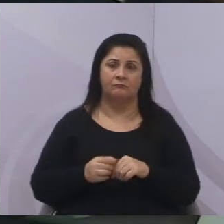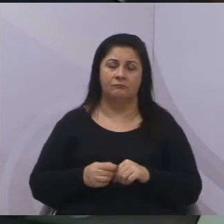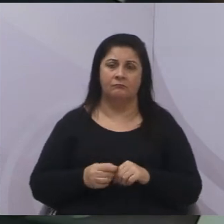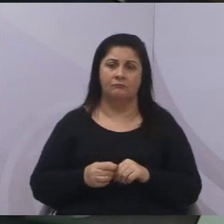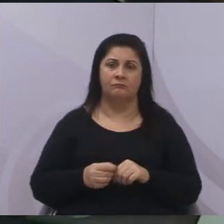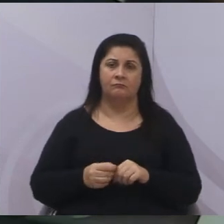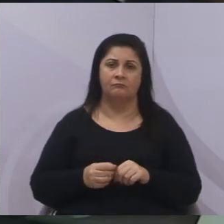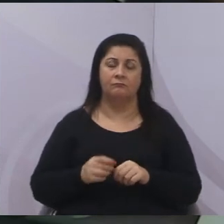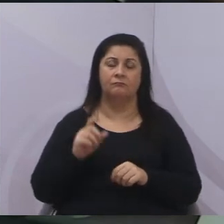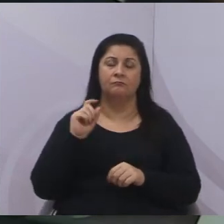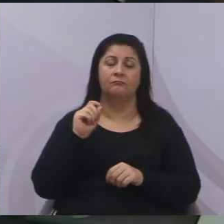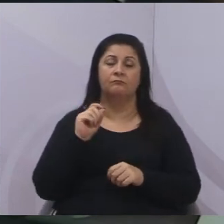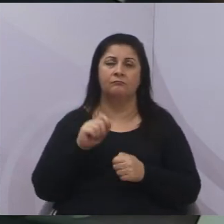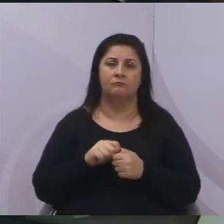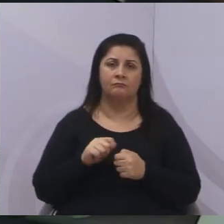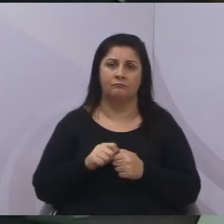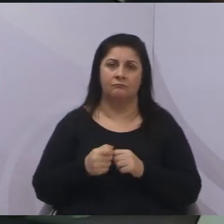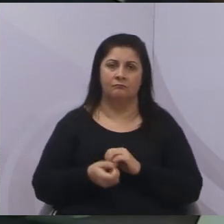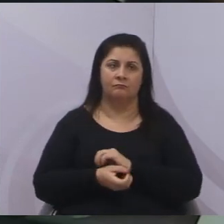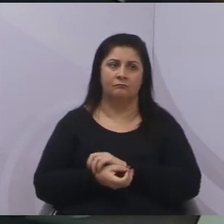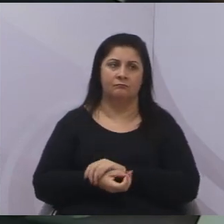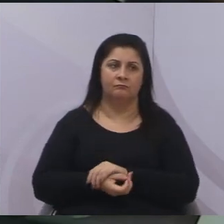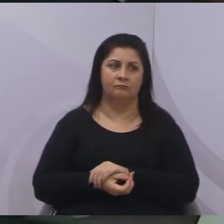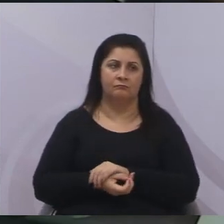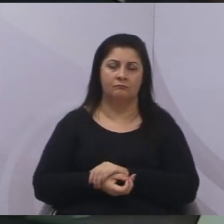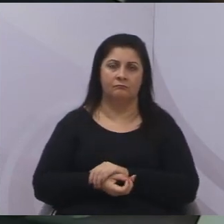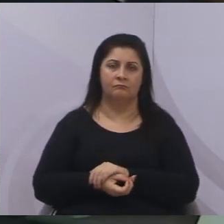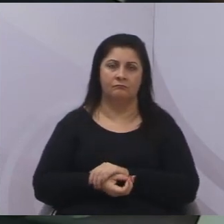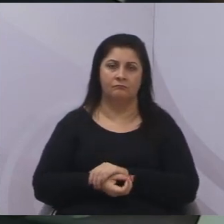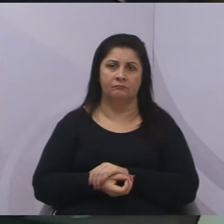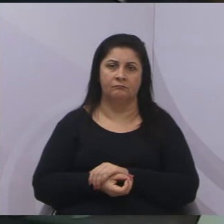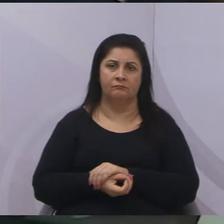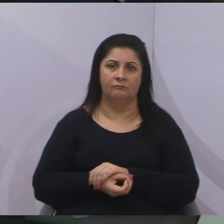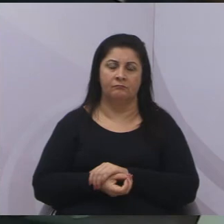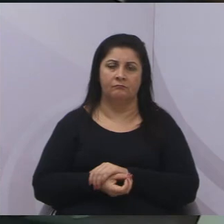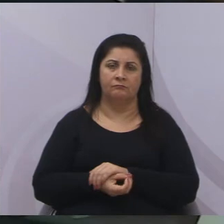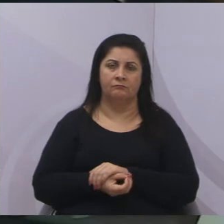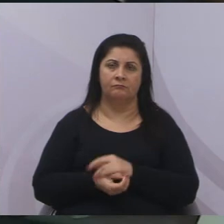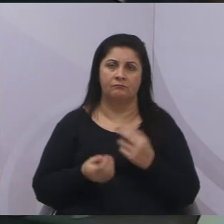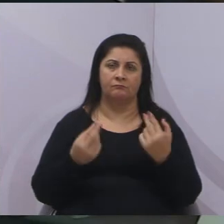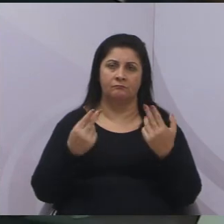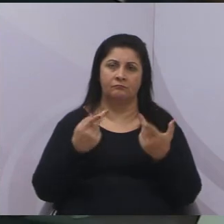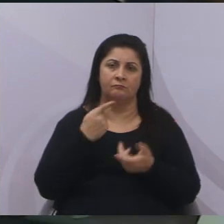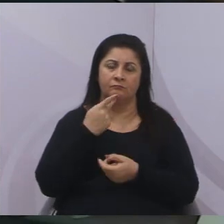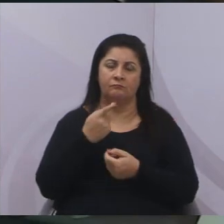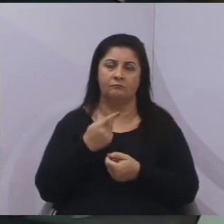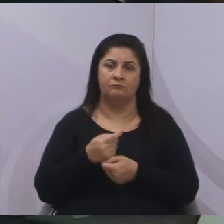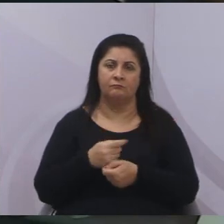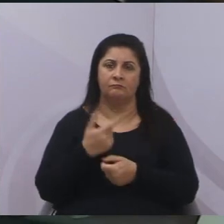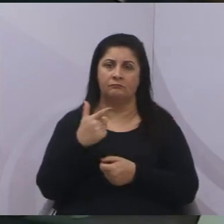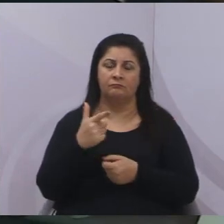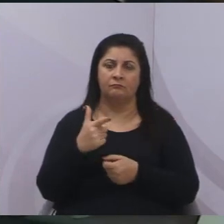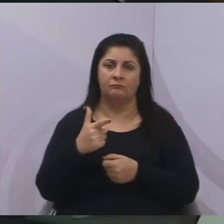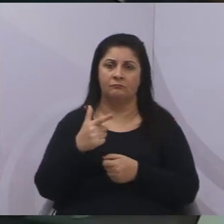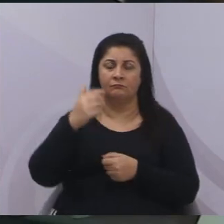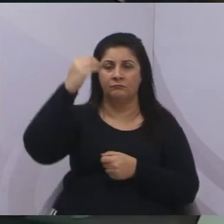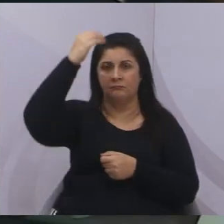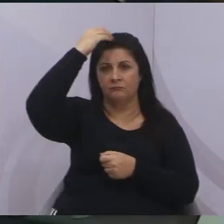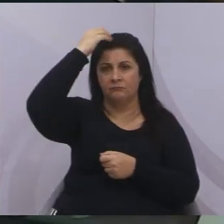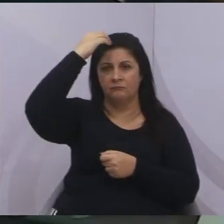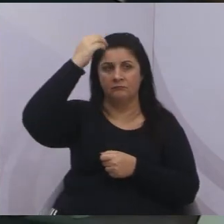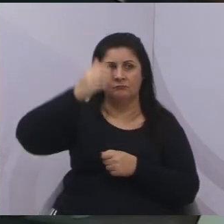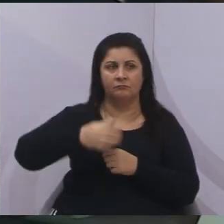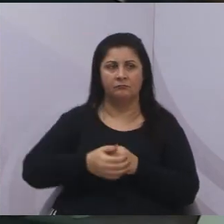O que está sendo feito, doutora? Como eu acabei de falar, vocês não têm culpa, porque eles que não